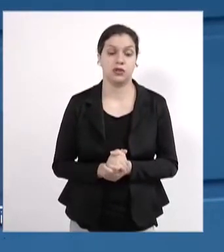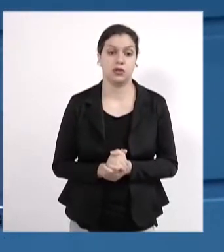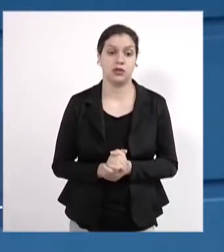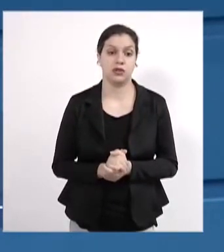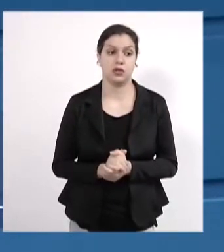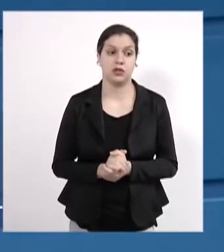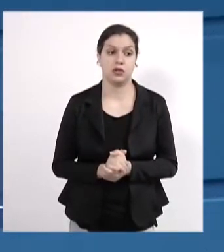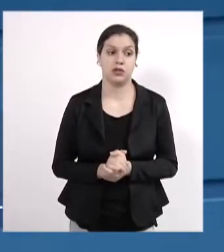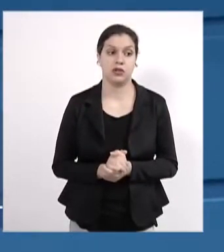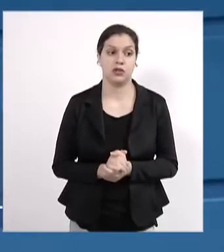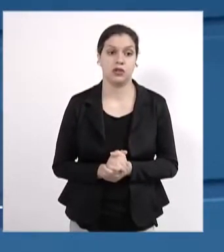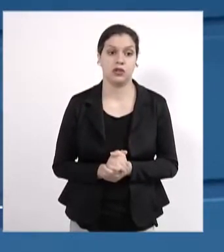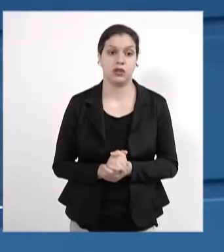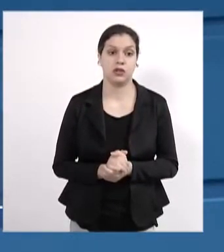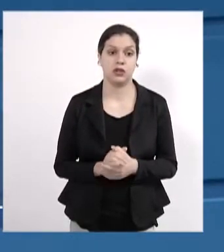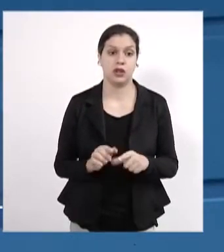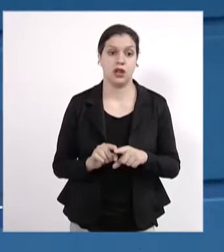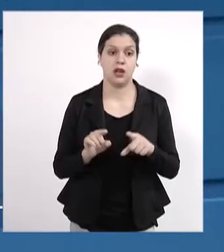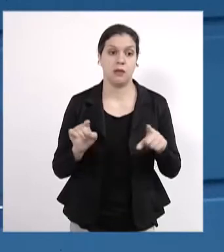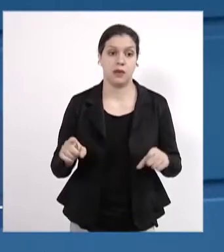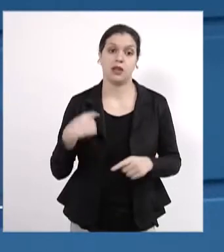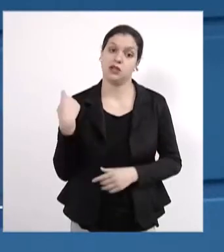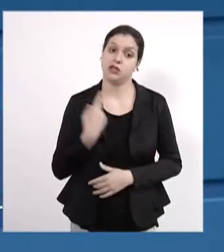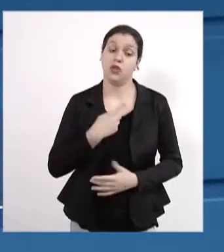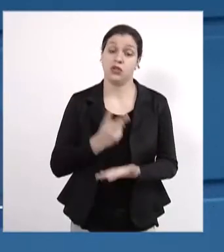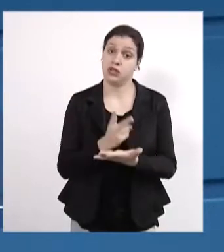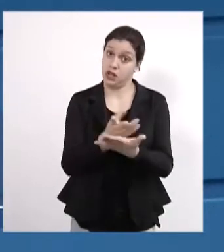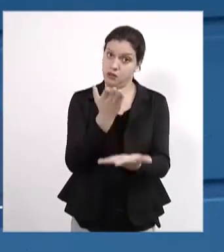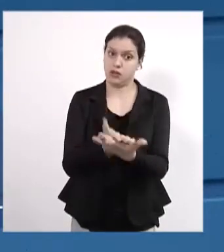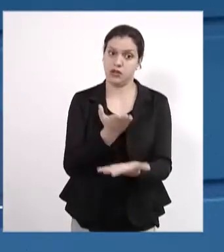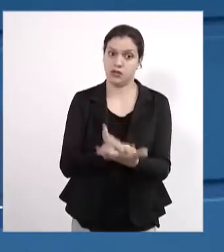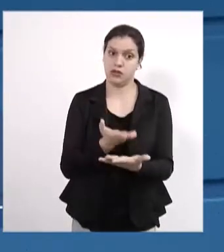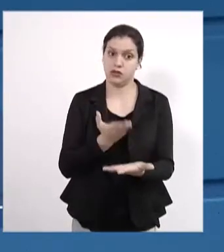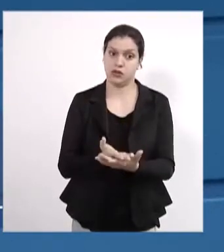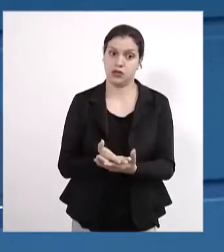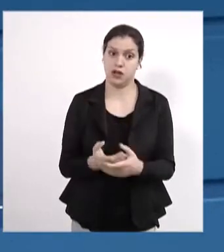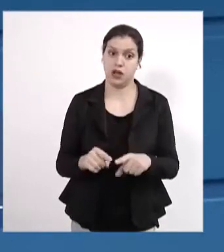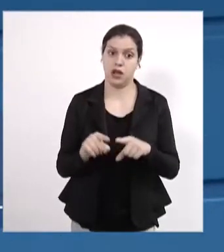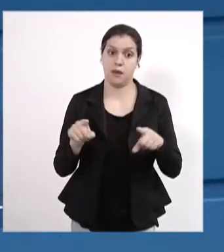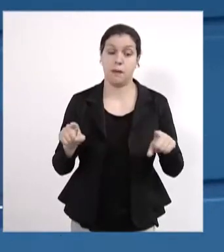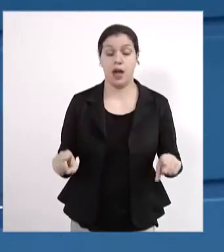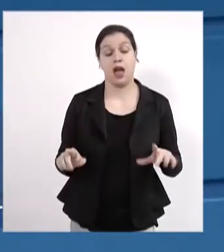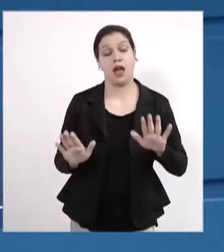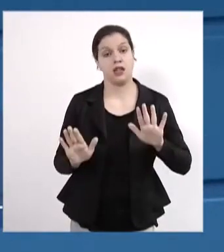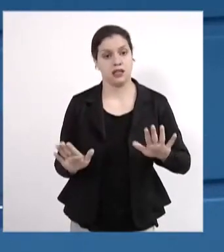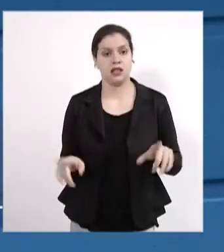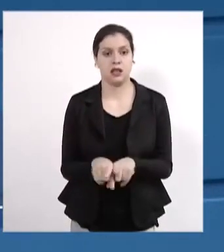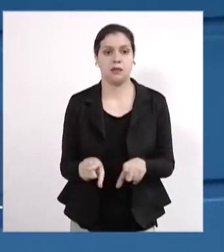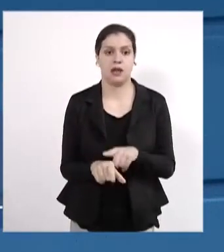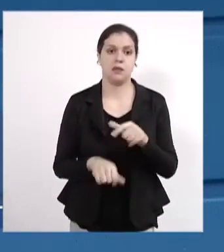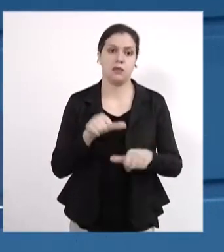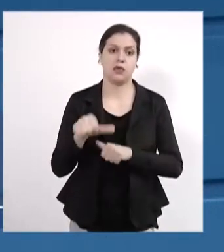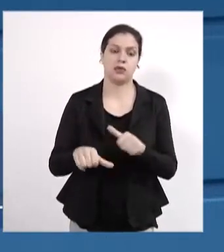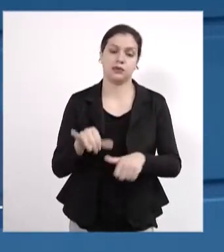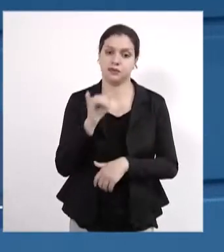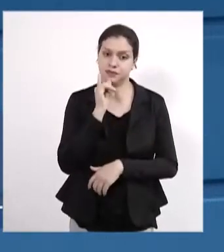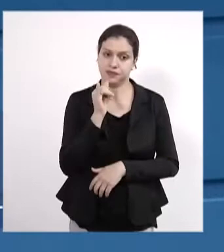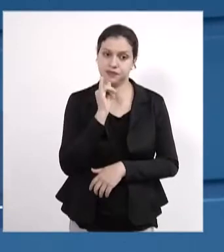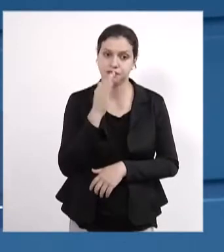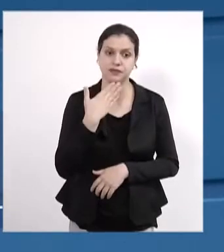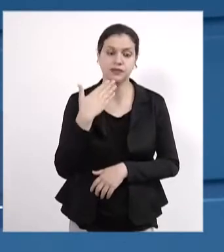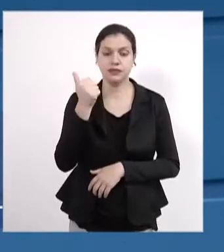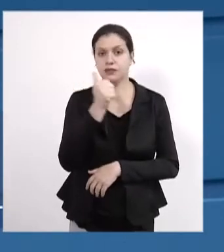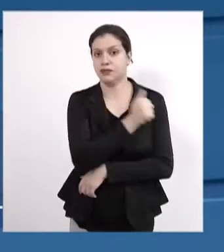dos alunos pontas da turma. Agora, o estudo também está mudando. Os